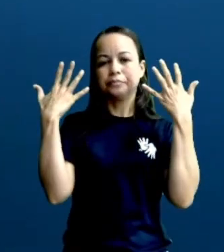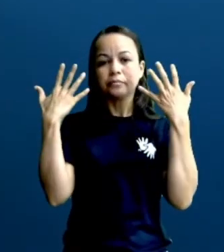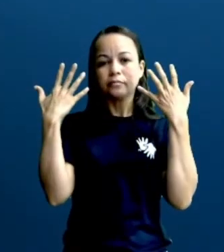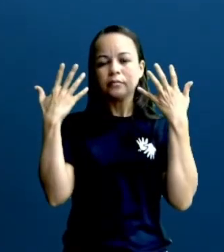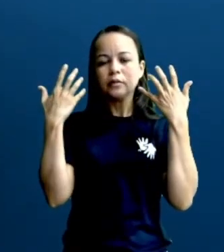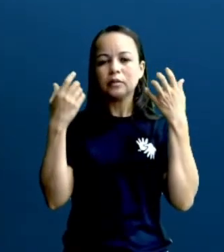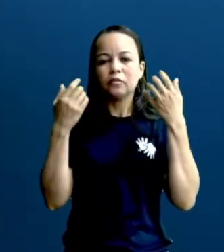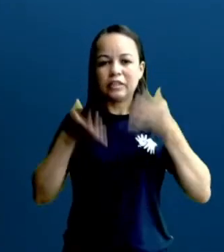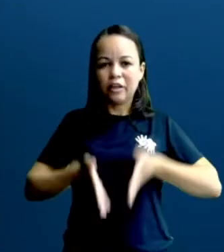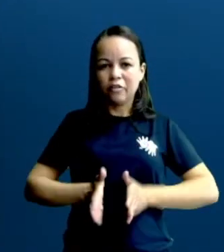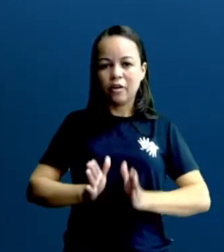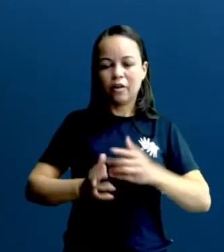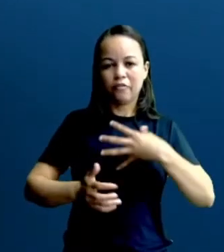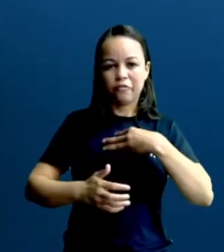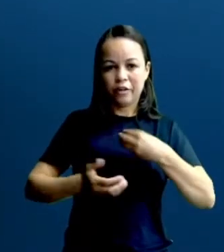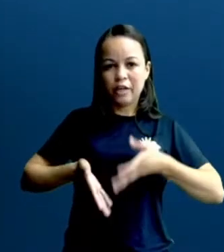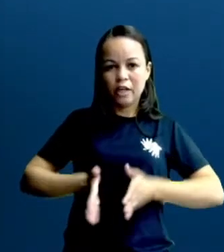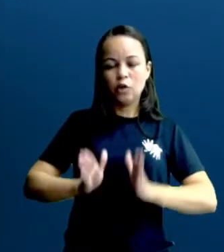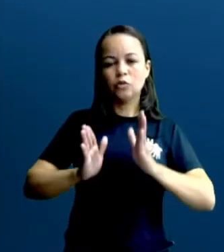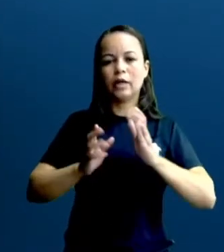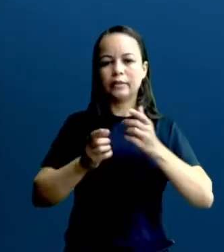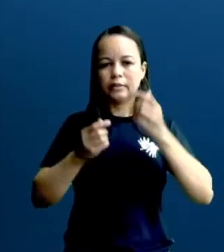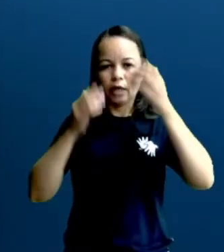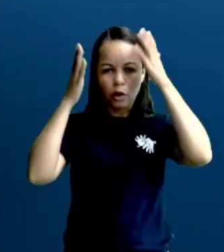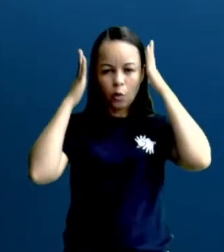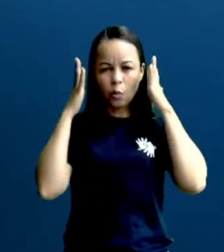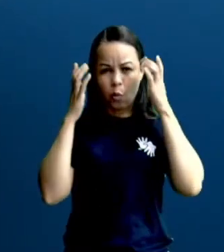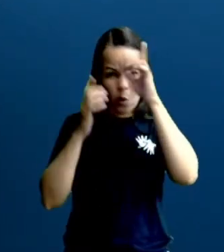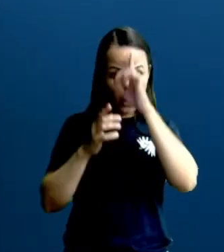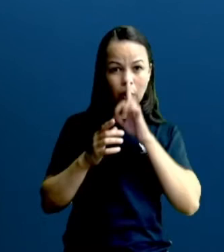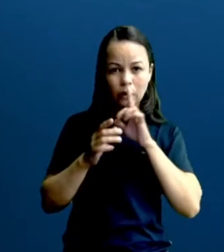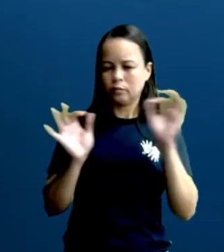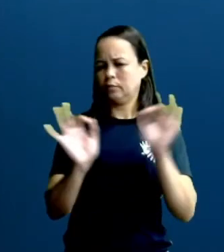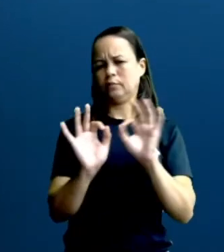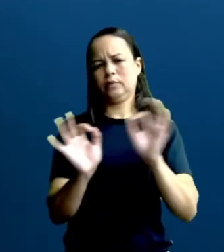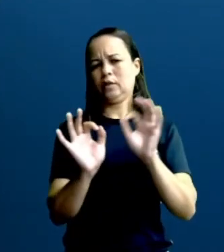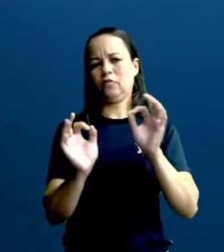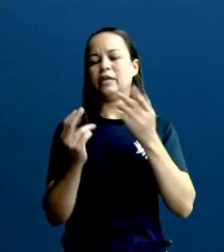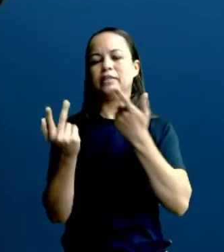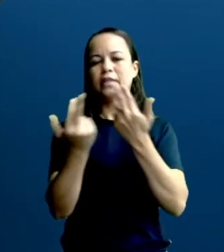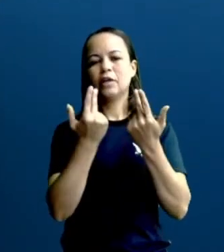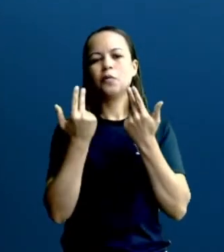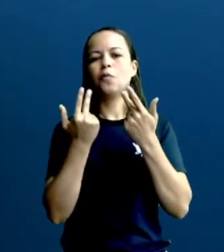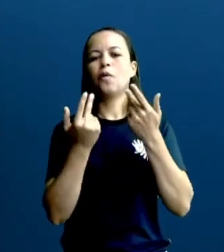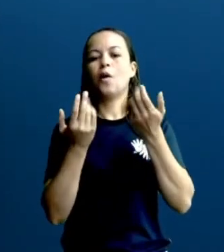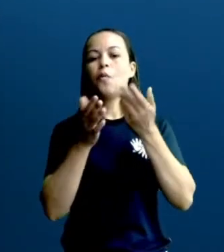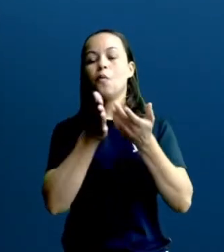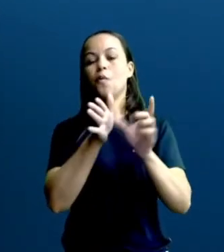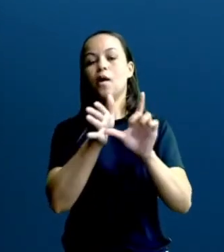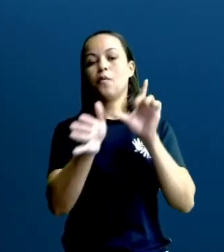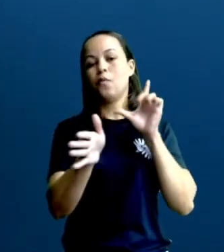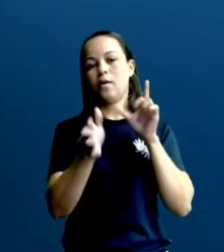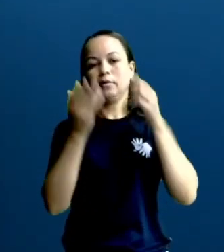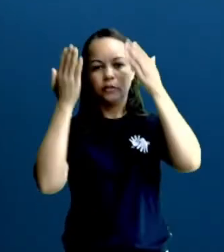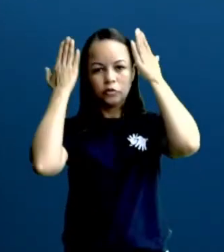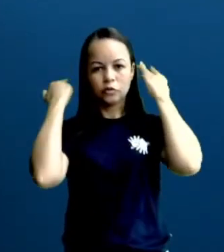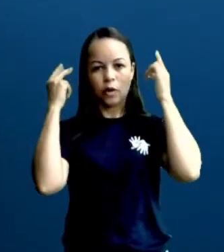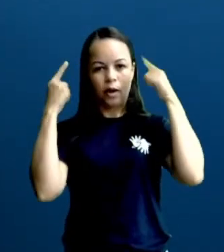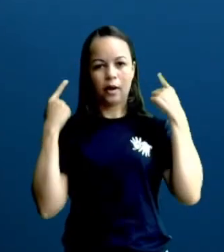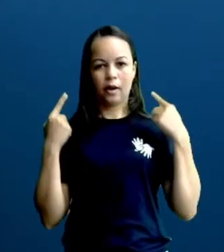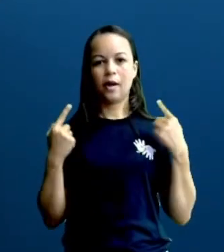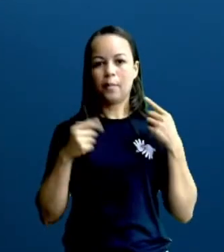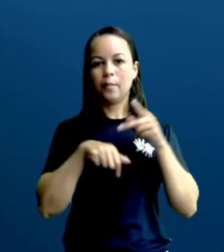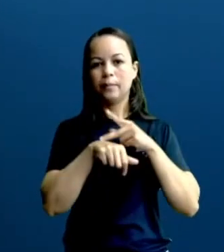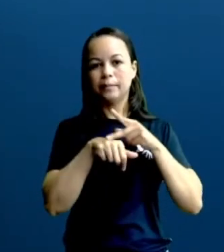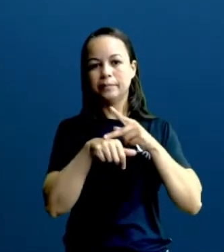filhos de cabelos escuros e cacheados, como está no seu material genético, no seu genótipo. Você